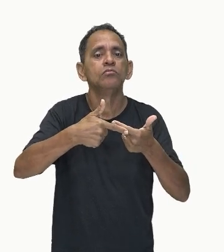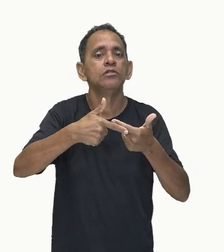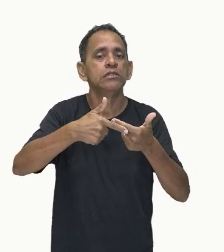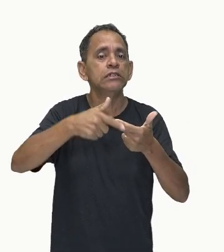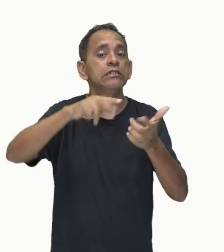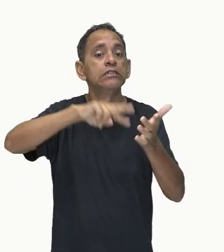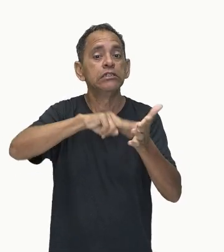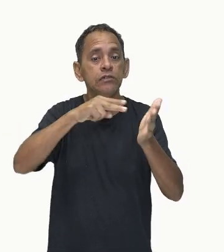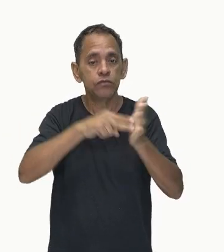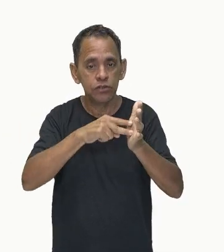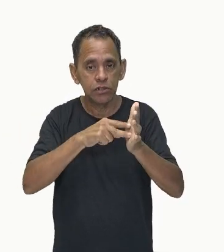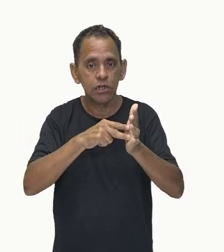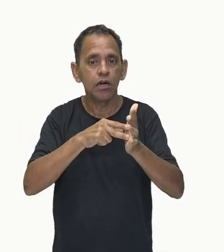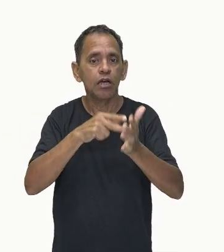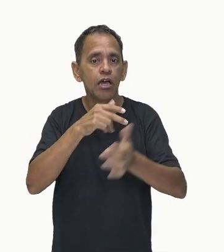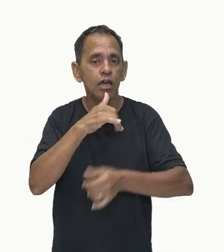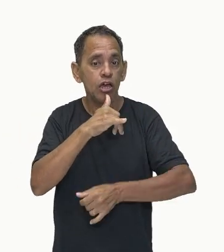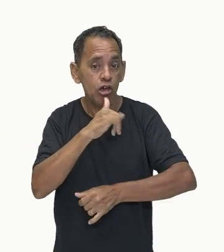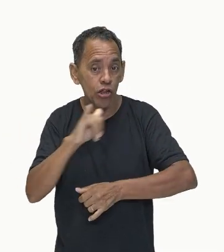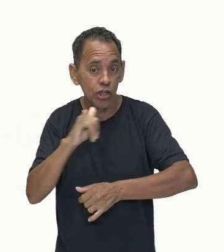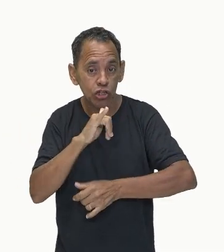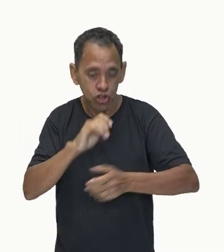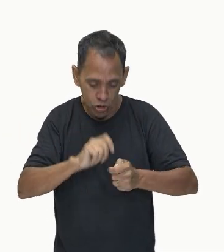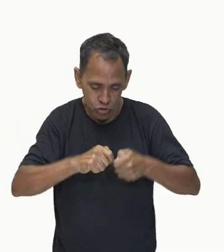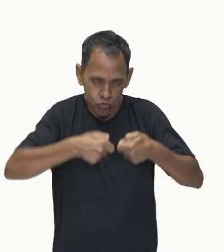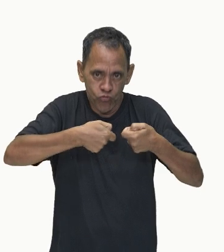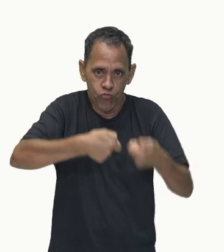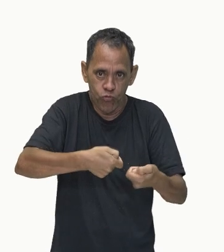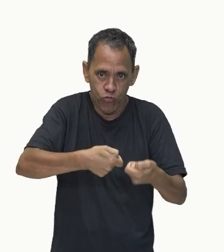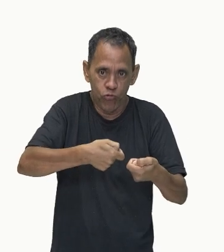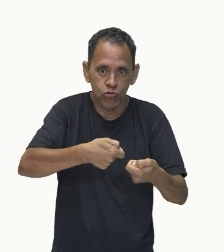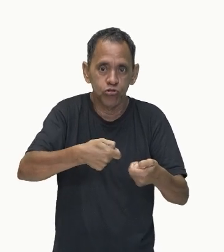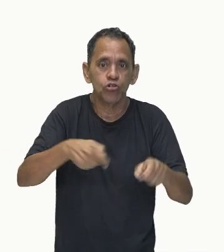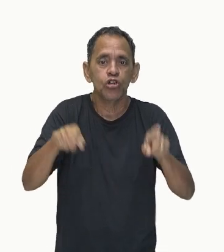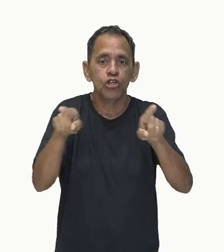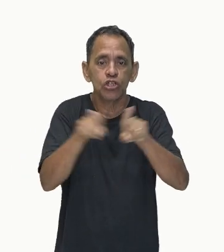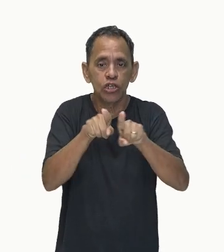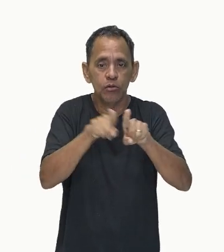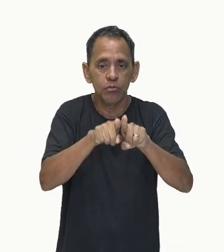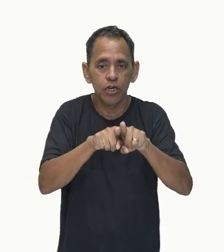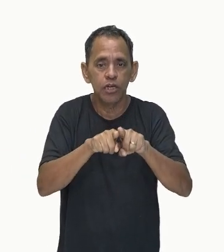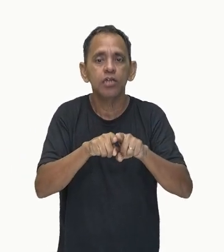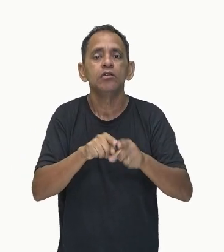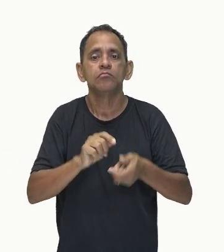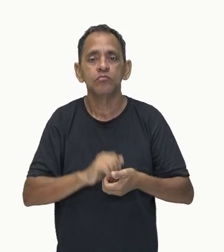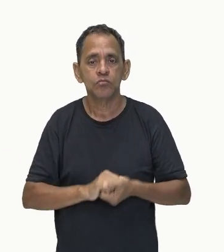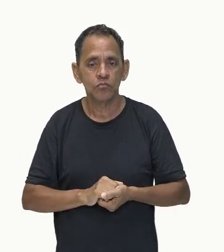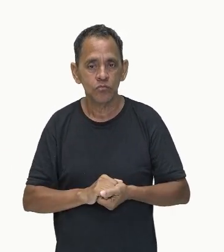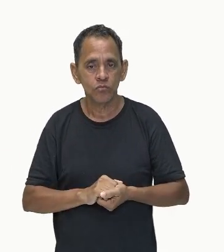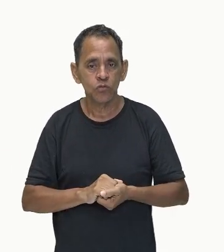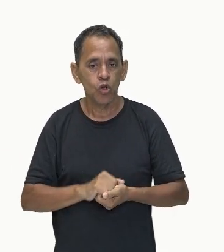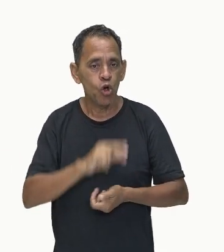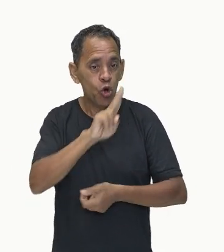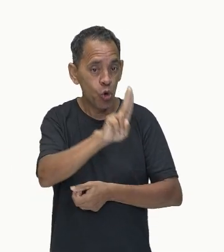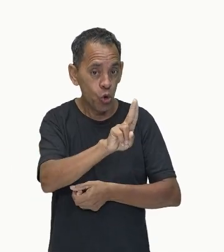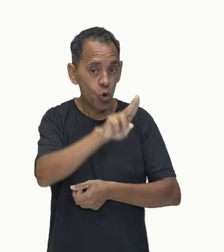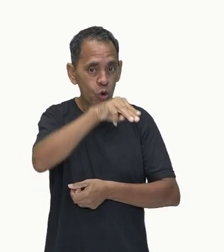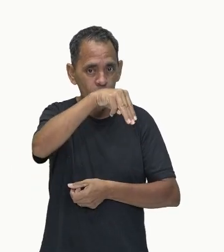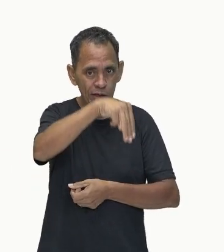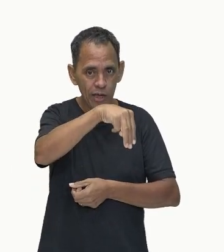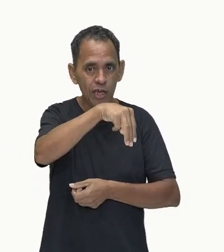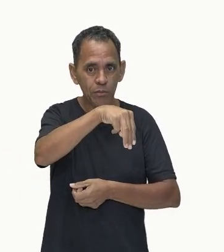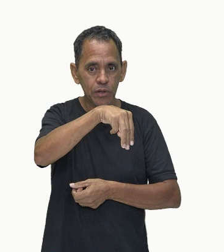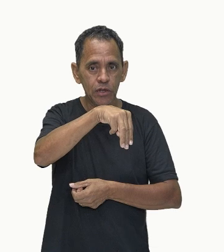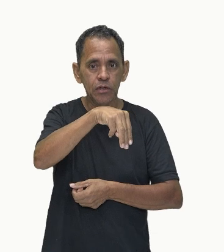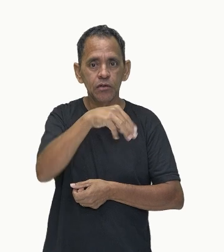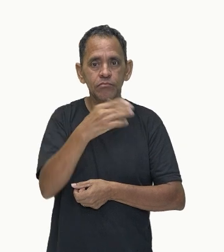né? Portanto, a unidade de medida do trabalho é a mesma unidade de energia no sistema internacional, que